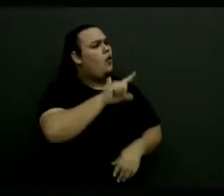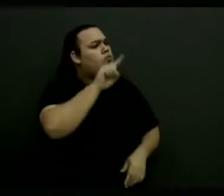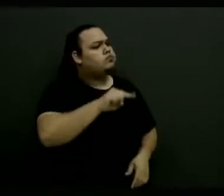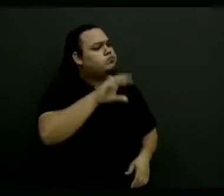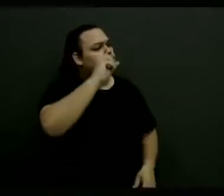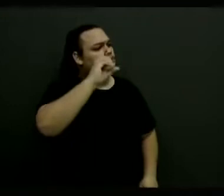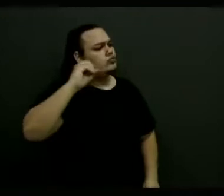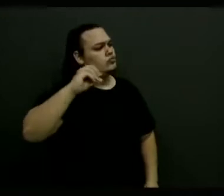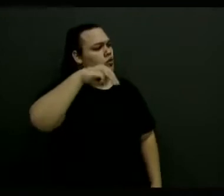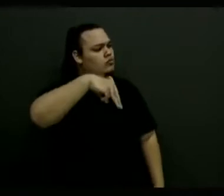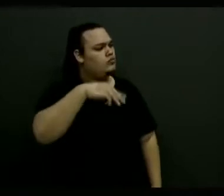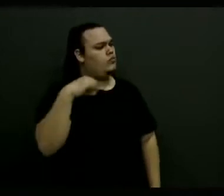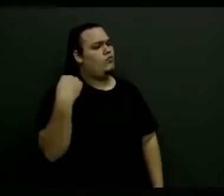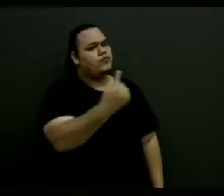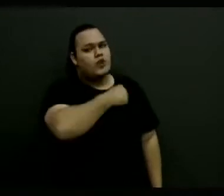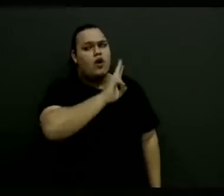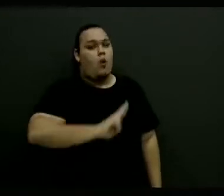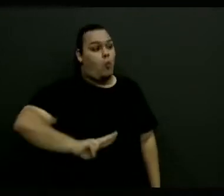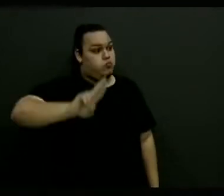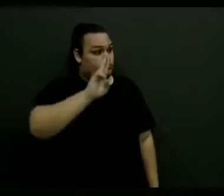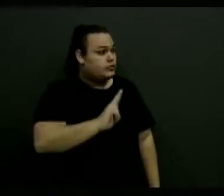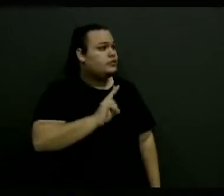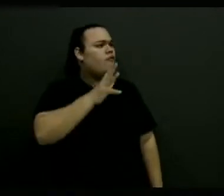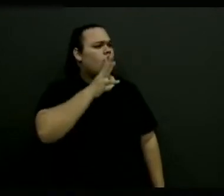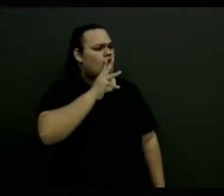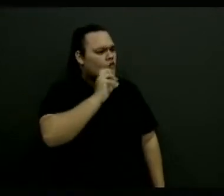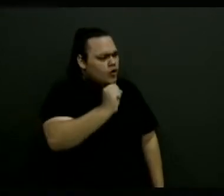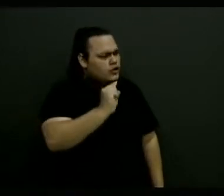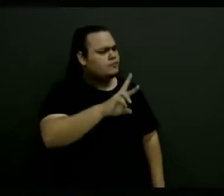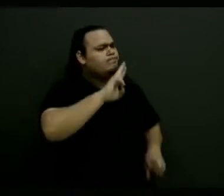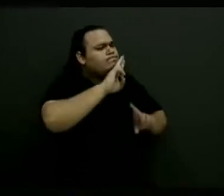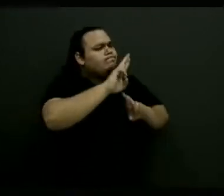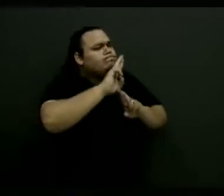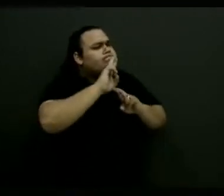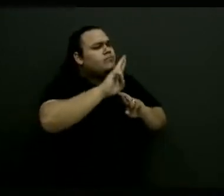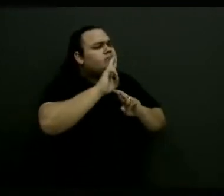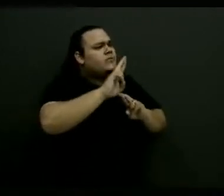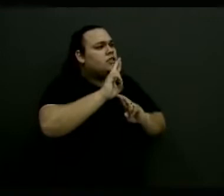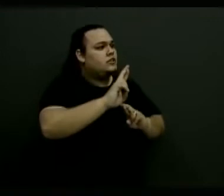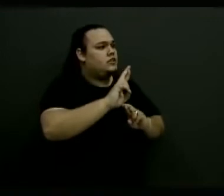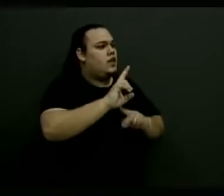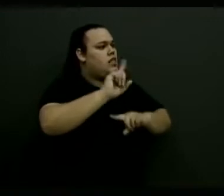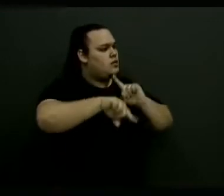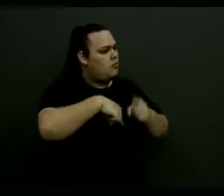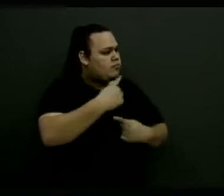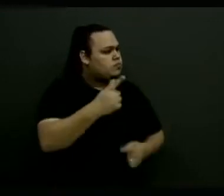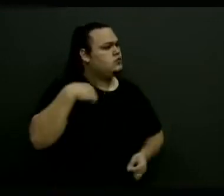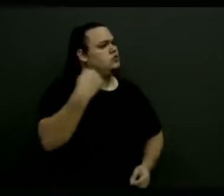E eu espero que o dia que se abra o templo, as pessoas saiam correndo